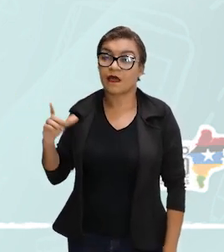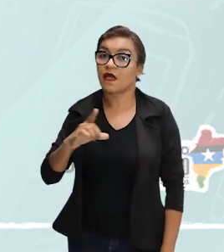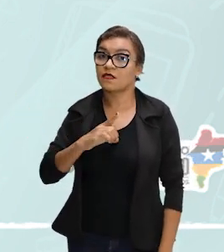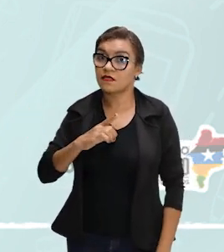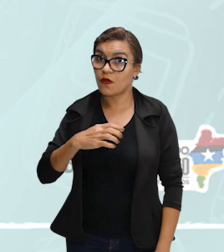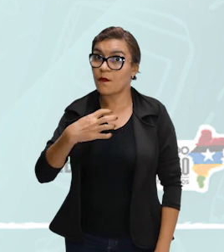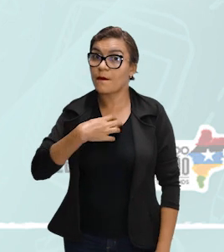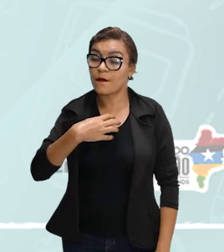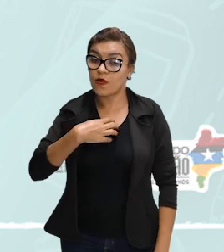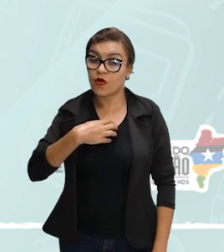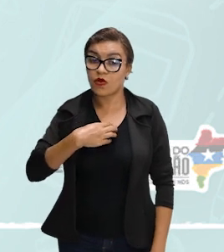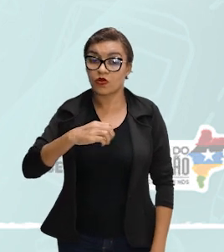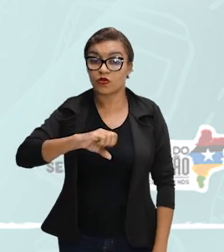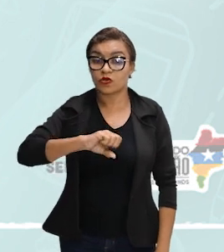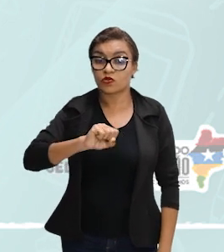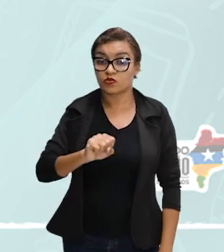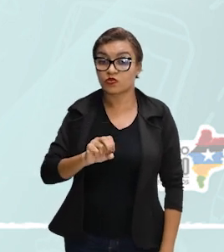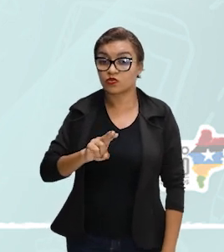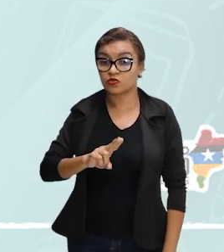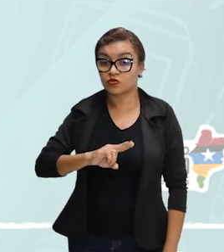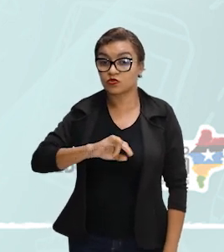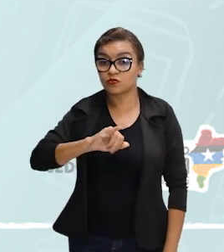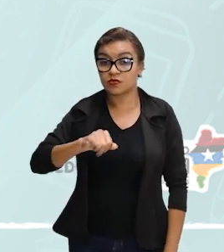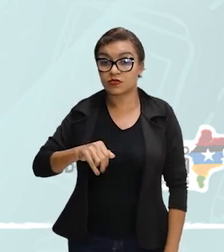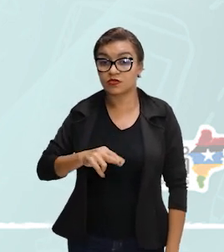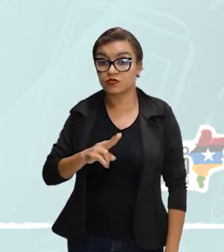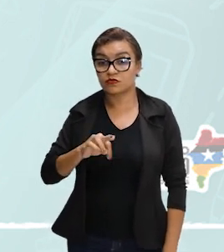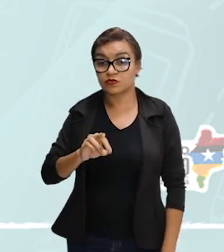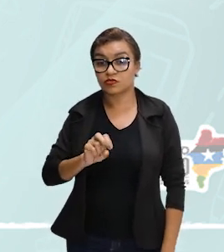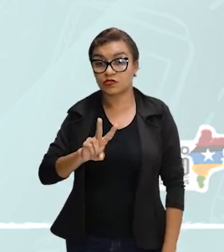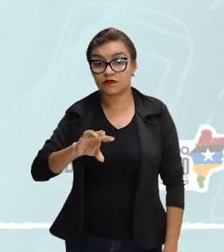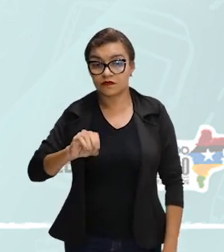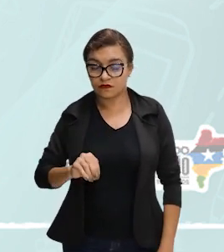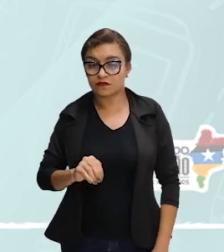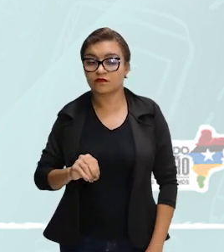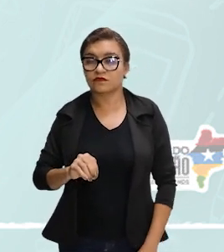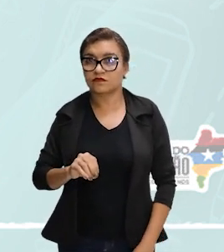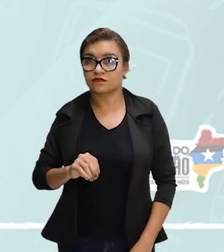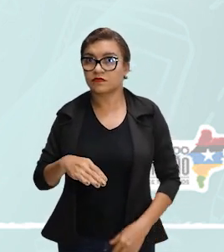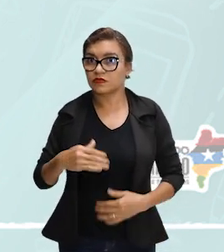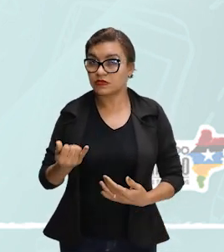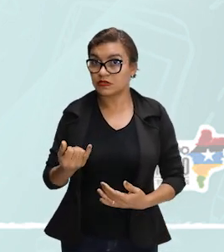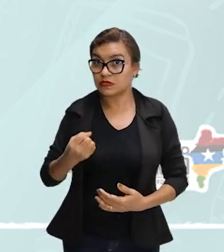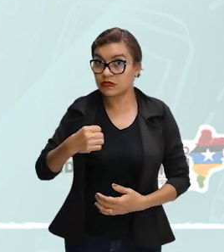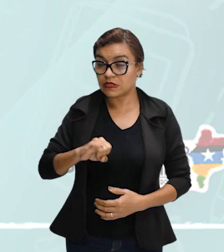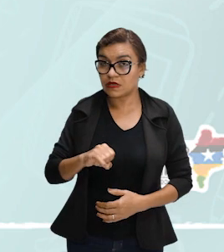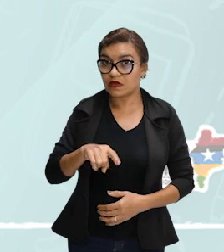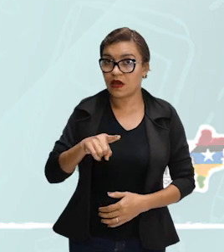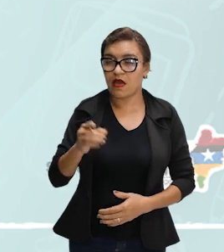modo subjuntivo. Então, Lúcia te chamará quando você tiver saído de trabalhar.